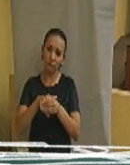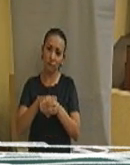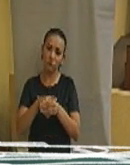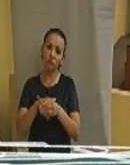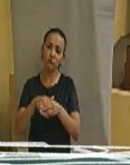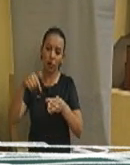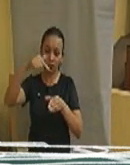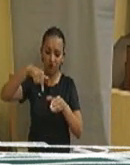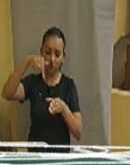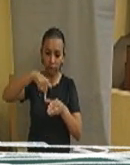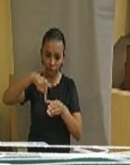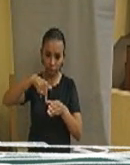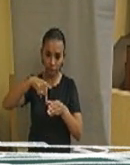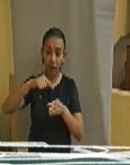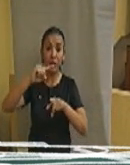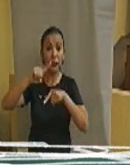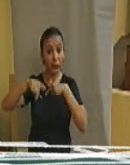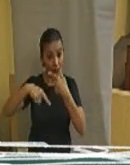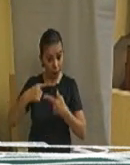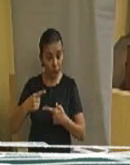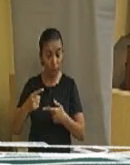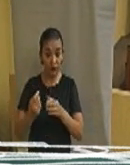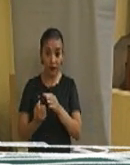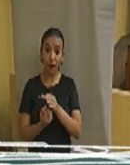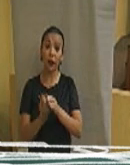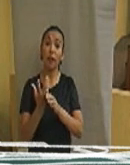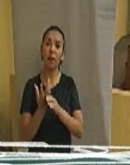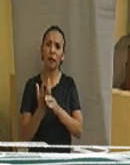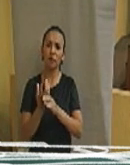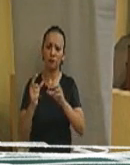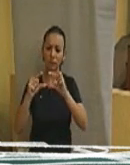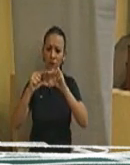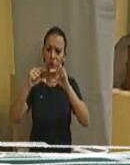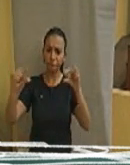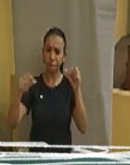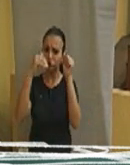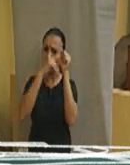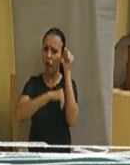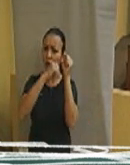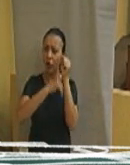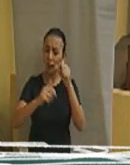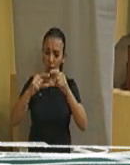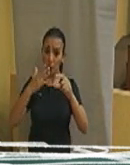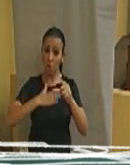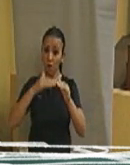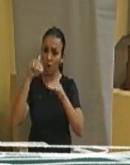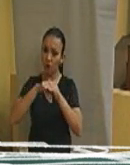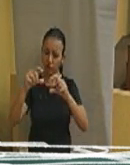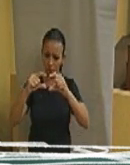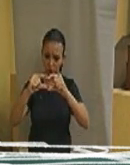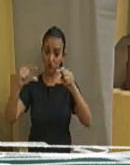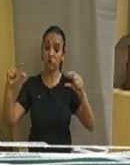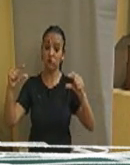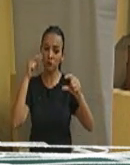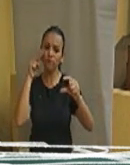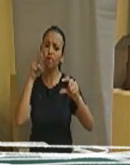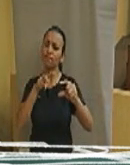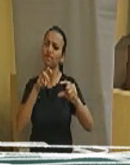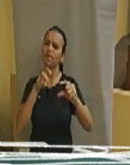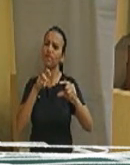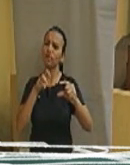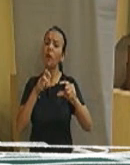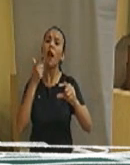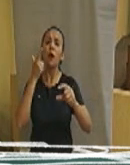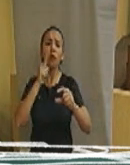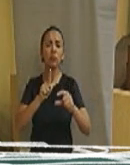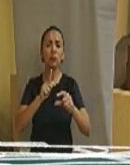urna. A partir daqui, ele cria um hash para mim, uma criptografia desse meu voto, e eu posso fazer a auditoria desse